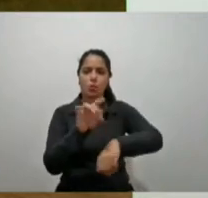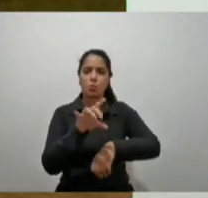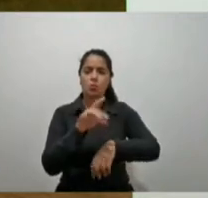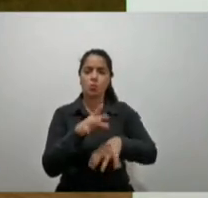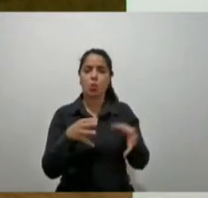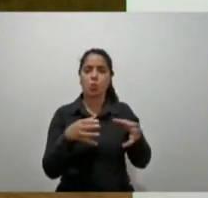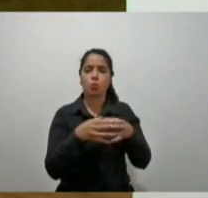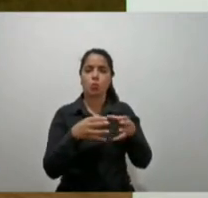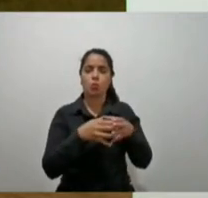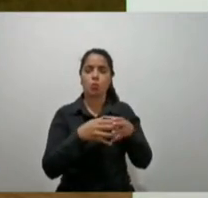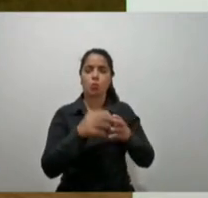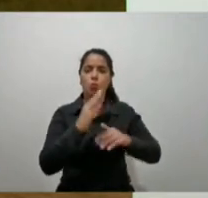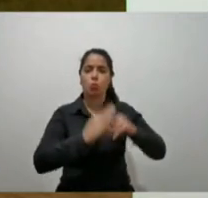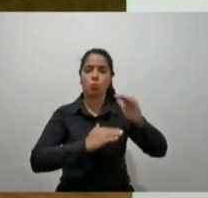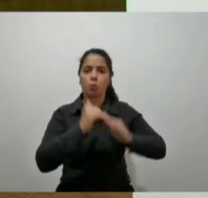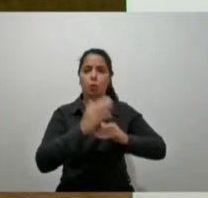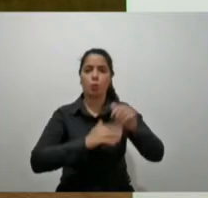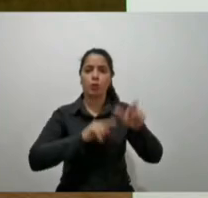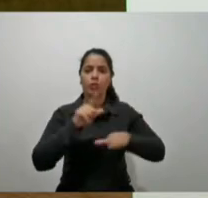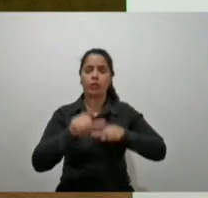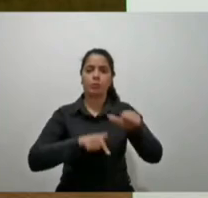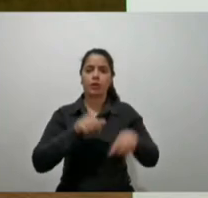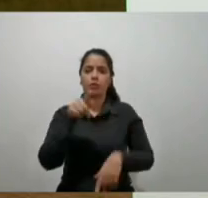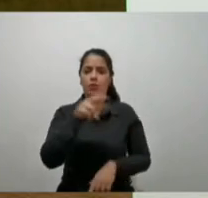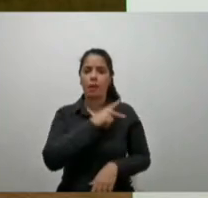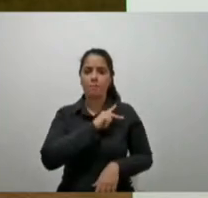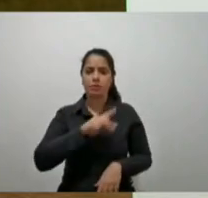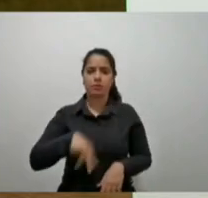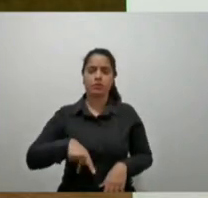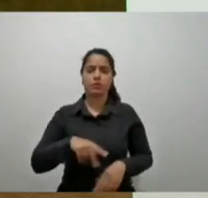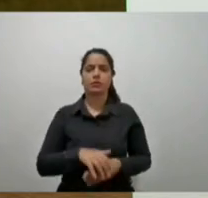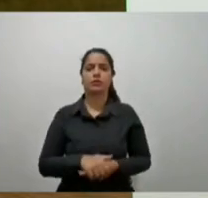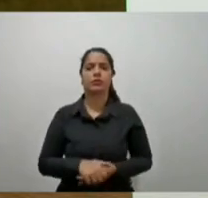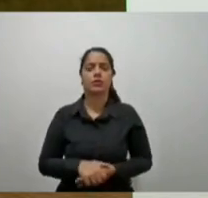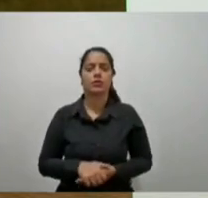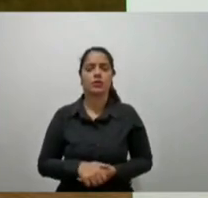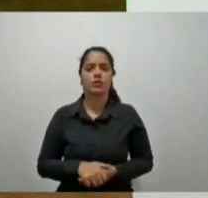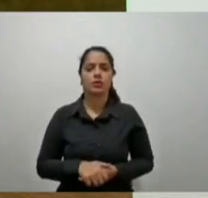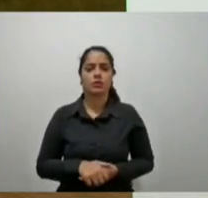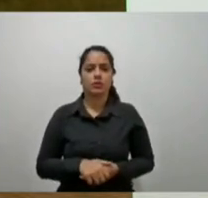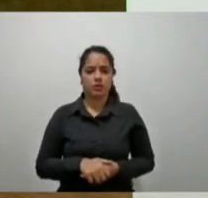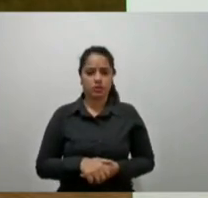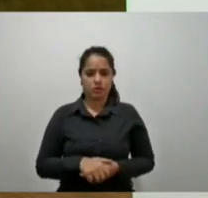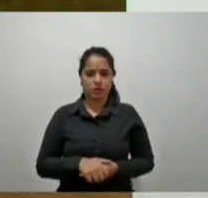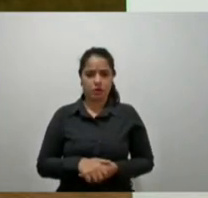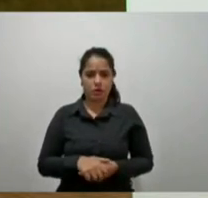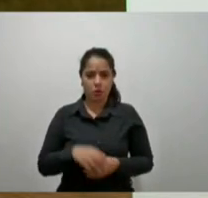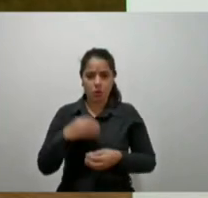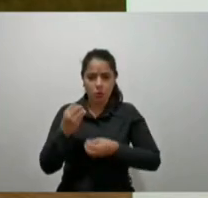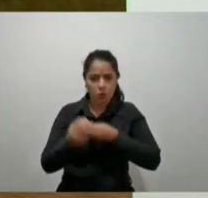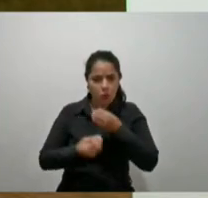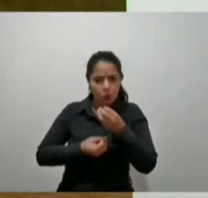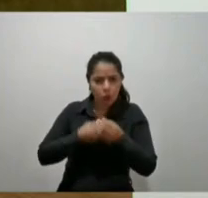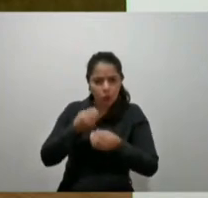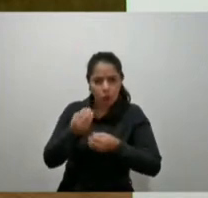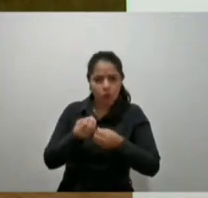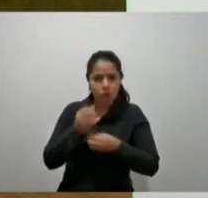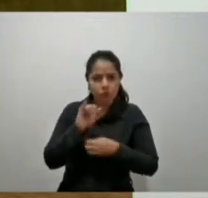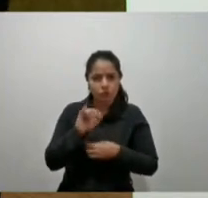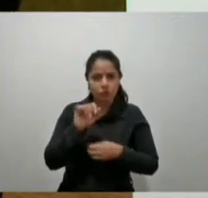senhor é presidente do conselho do Banco BTG Pactual, eu queria que dissesse um pouco como que o BTG Pactual está enxergando essa temática de diversidade e